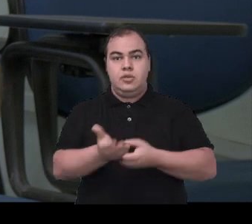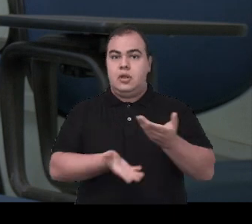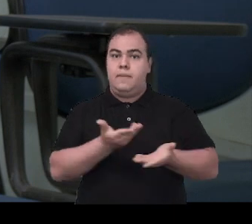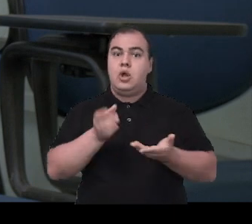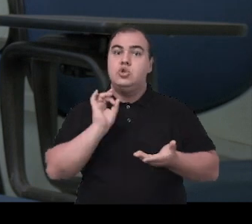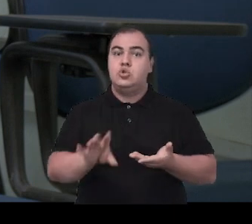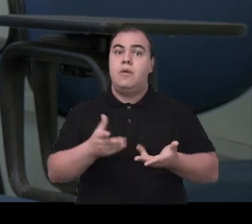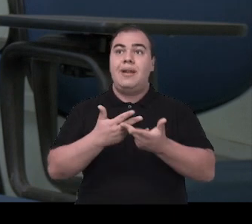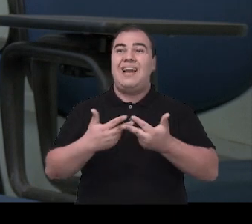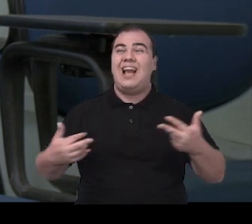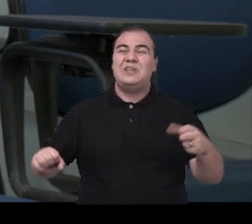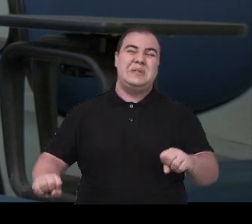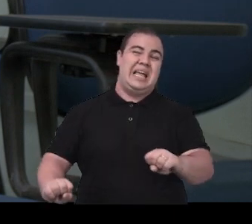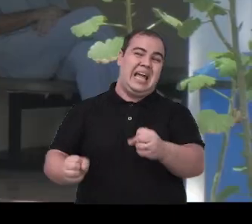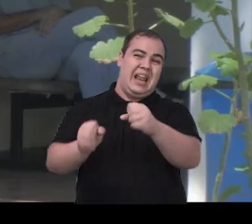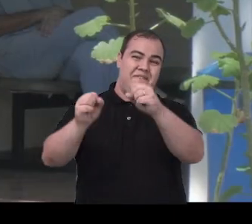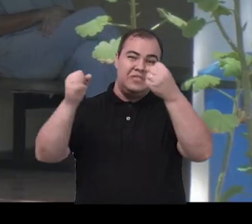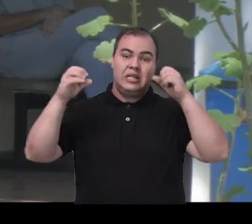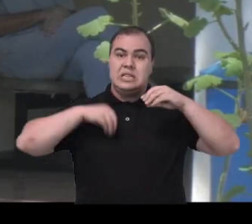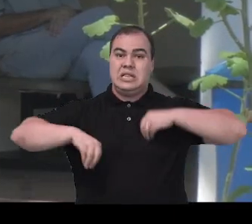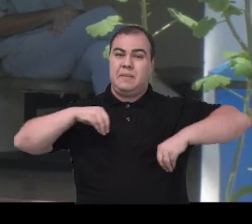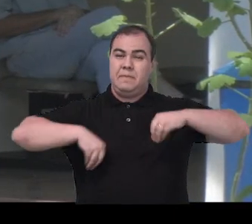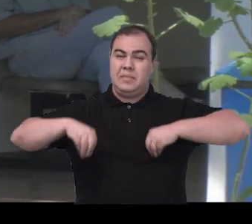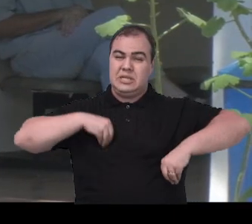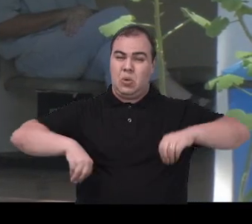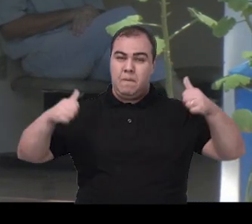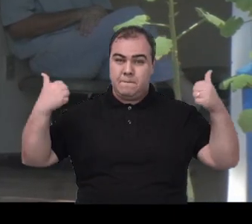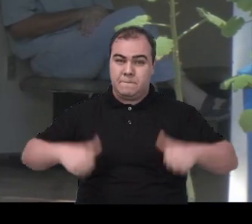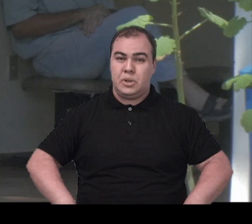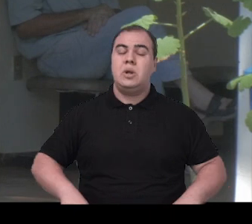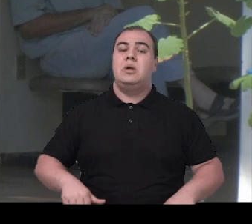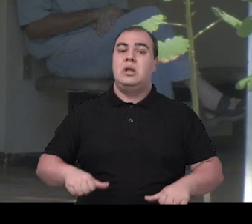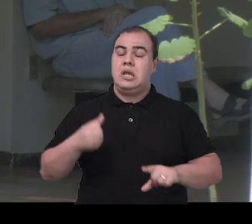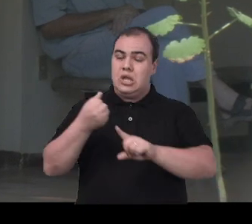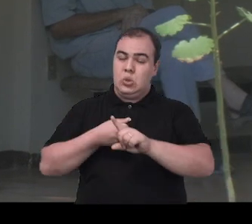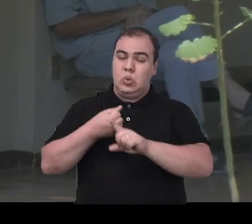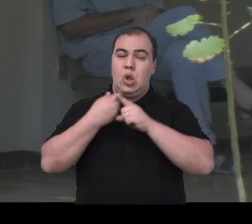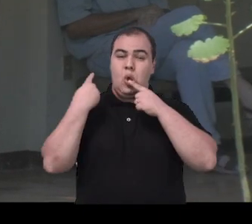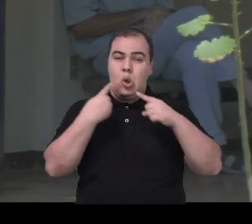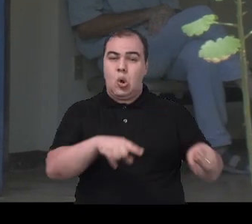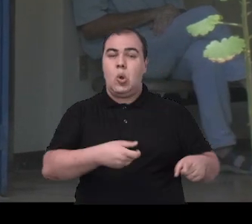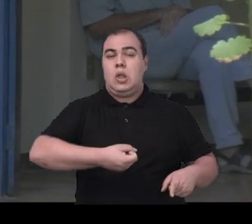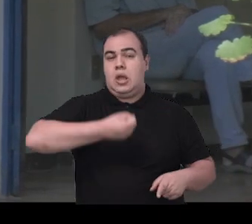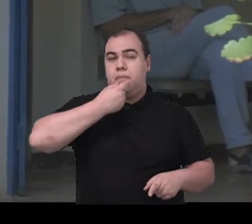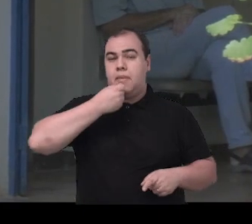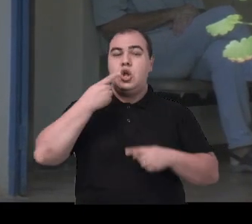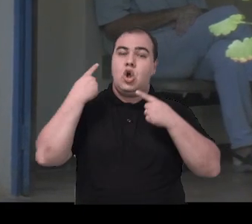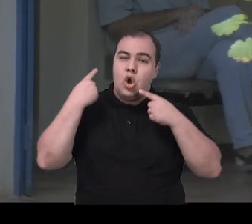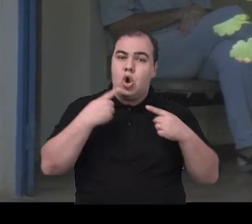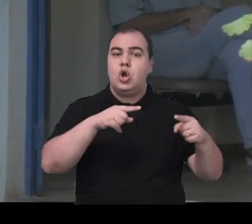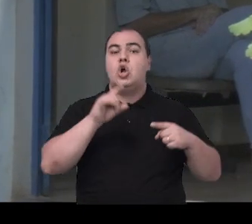estratégia terapêutica e reservou para casos gravíssimos de depressão graves, resistentes à terapia e a